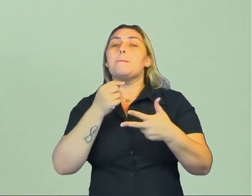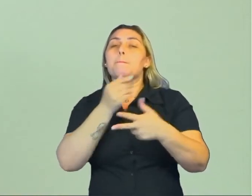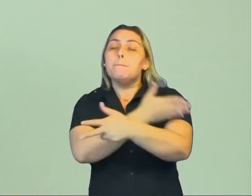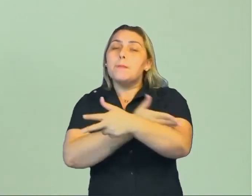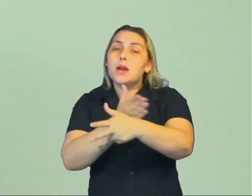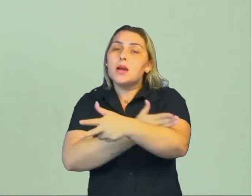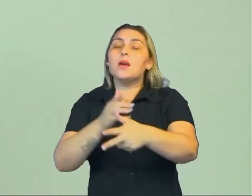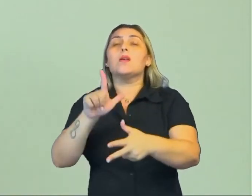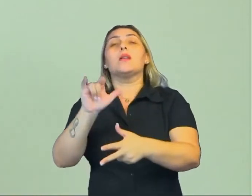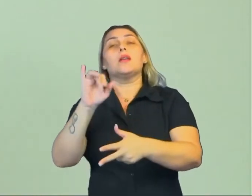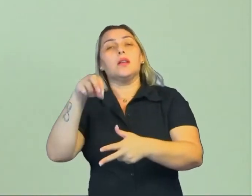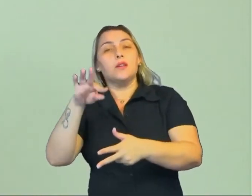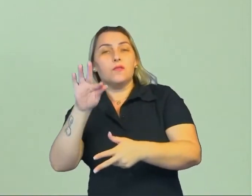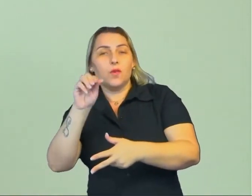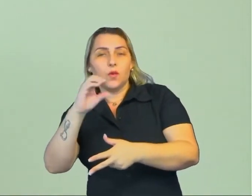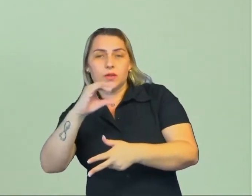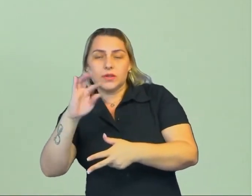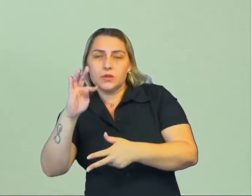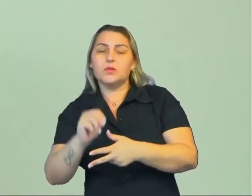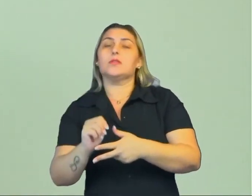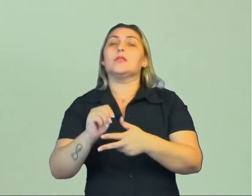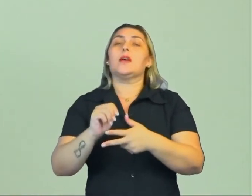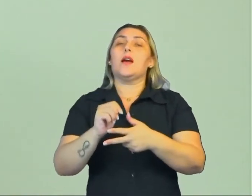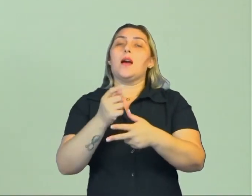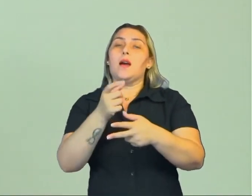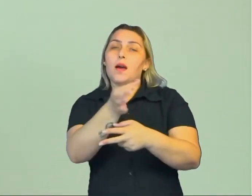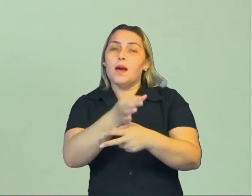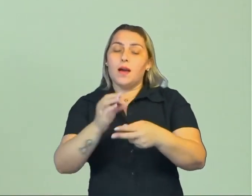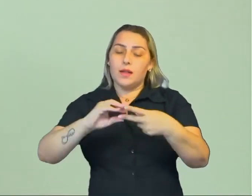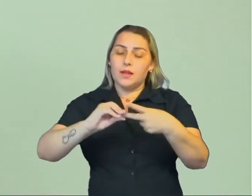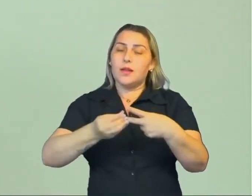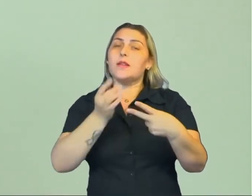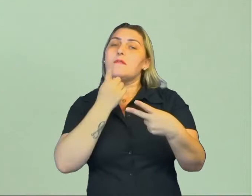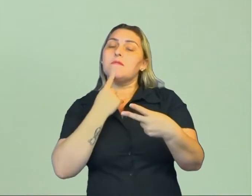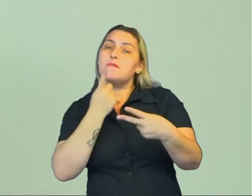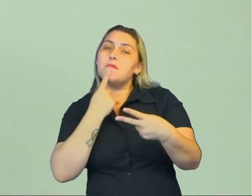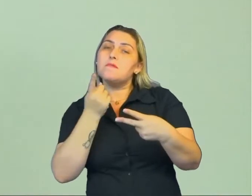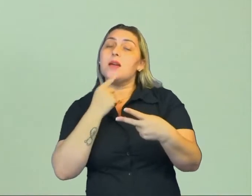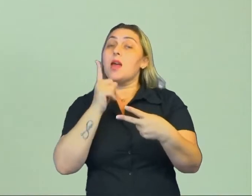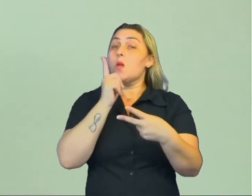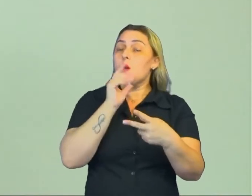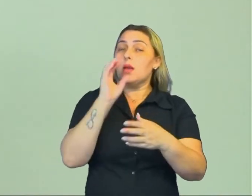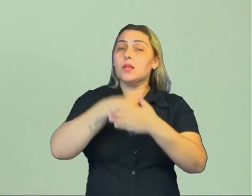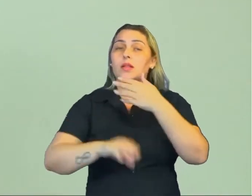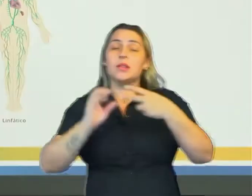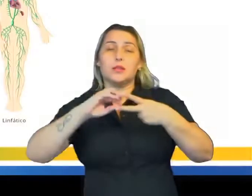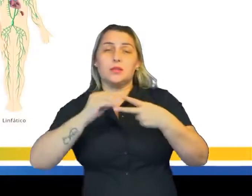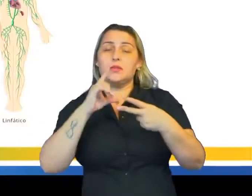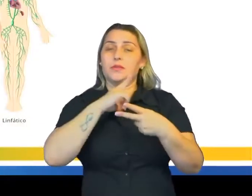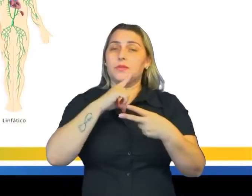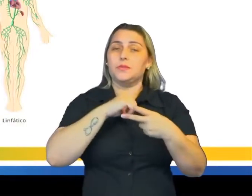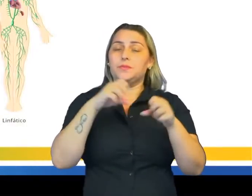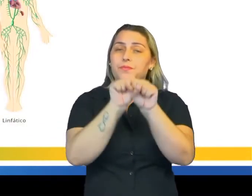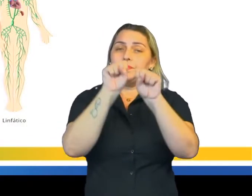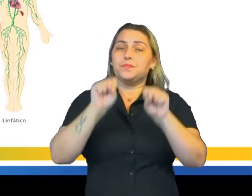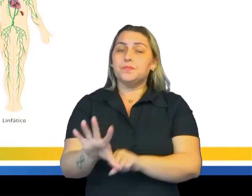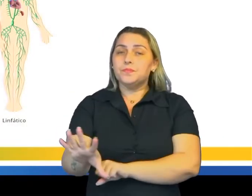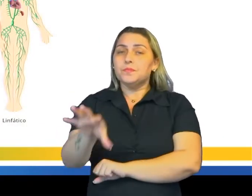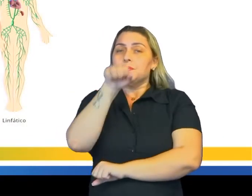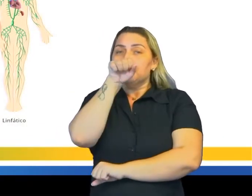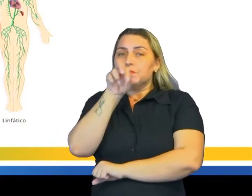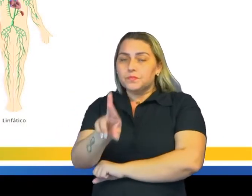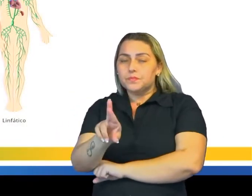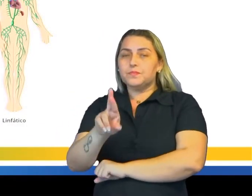são os linfócitos, as plaquetas, os glóbulos vermelhos, e o plasma, que é a parte líquida. Temos o sistema